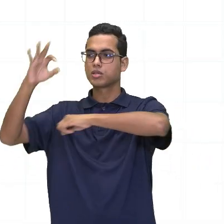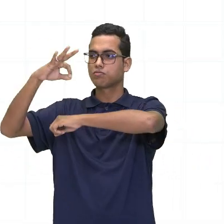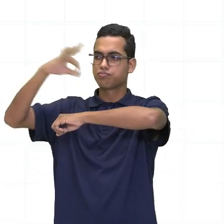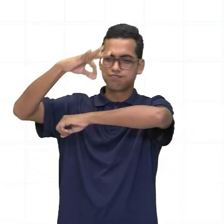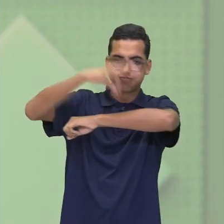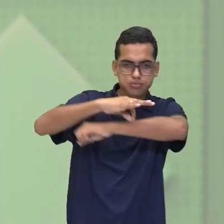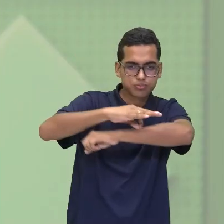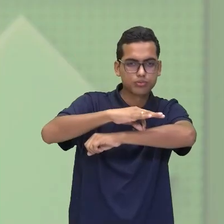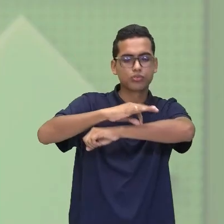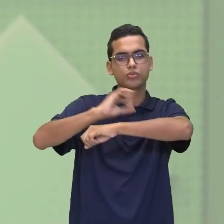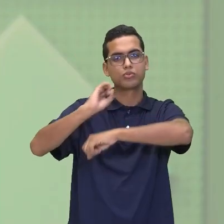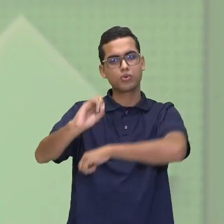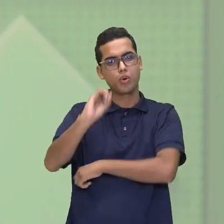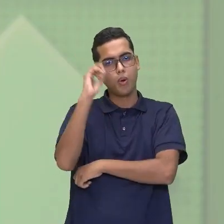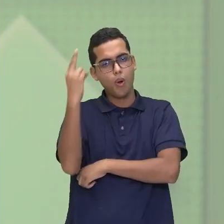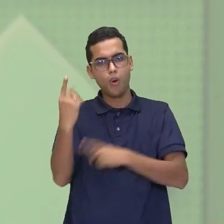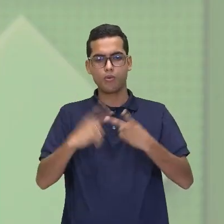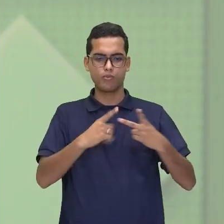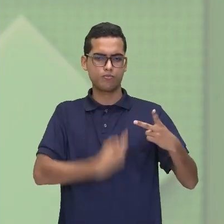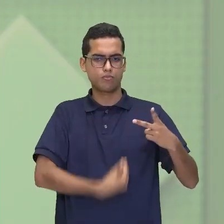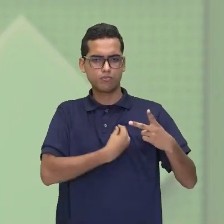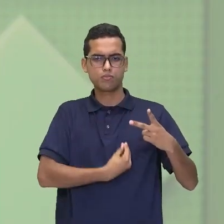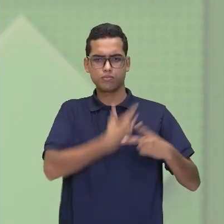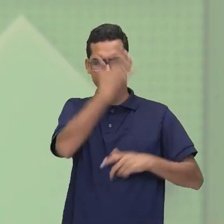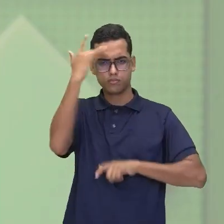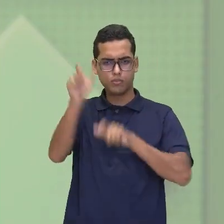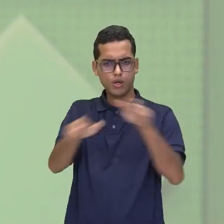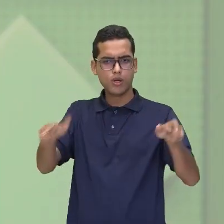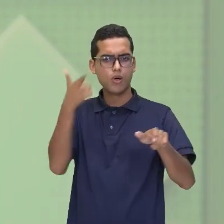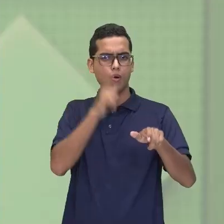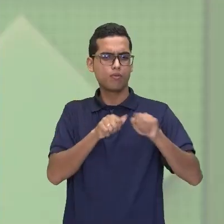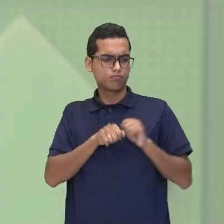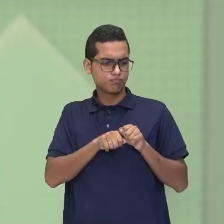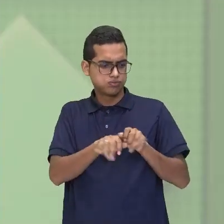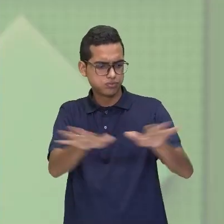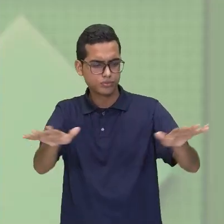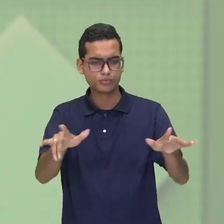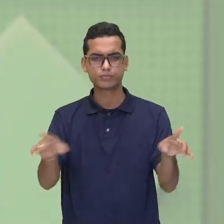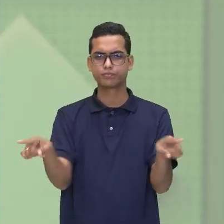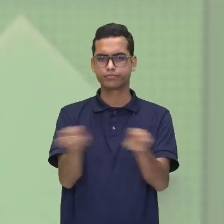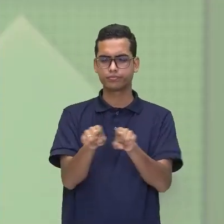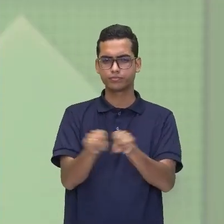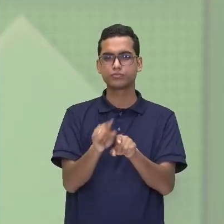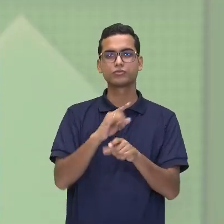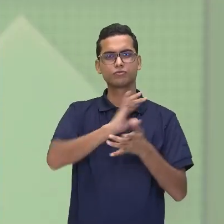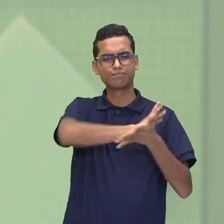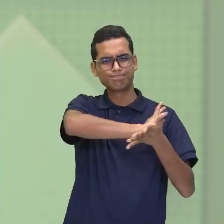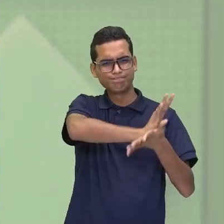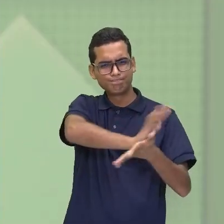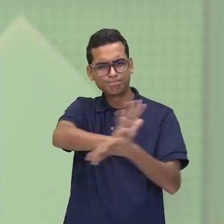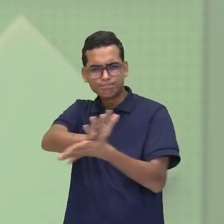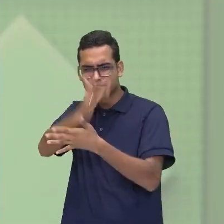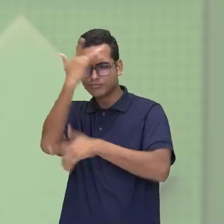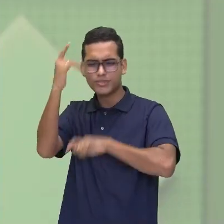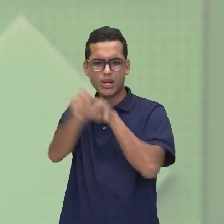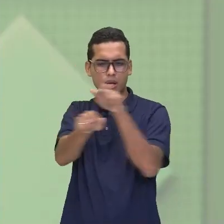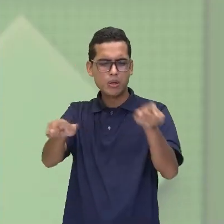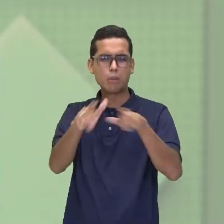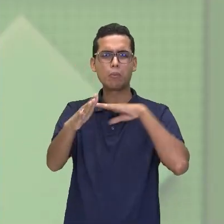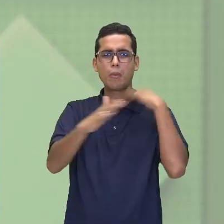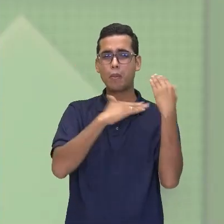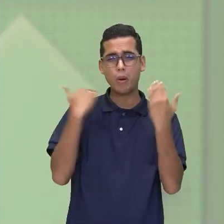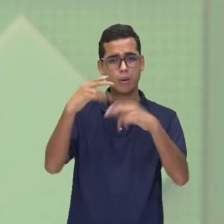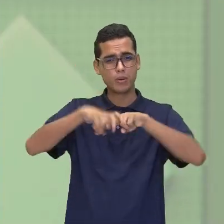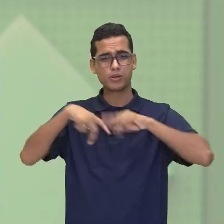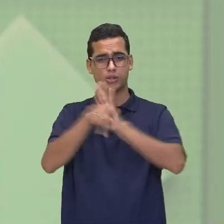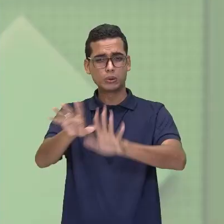outros agentes, né, que podem ser os vetores, e elas estão aí, né, dizimando uma série de vidas, mas elas poderiam